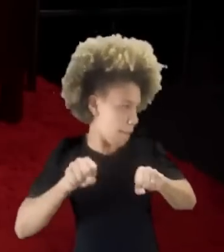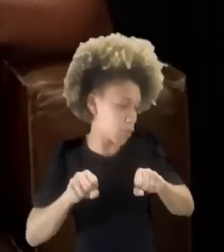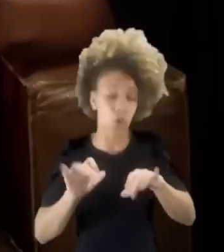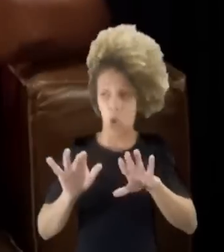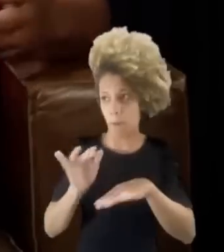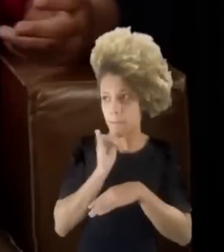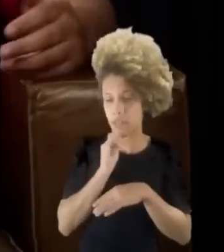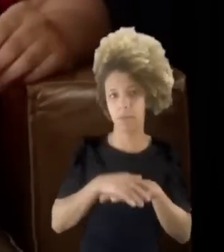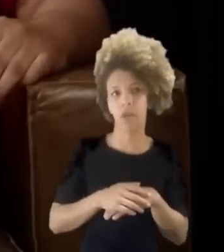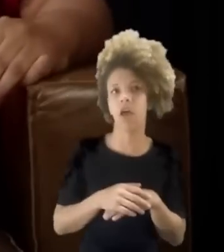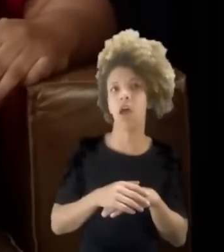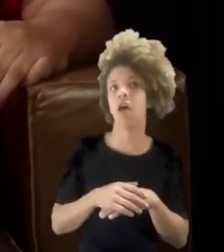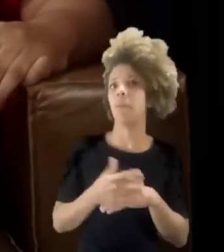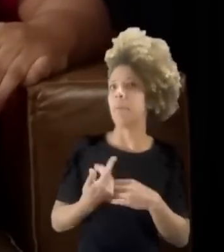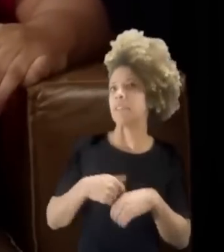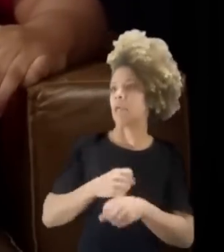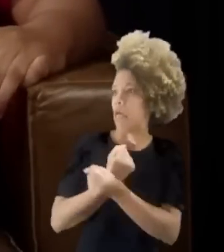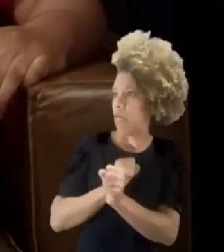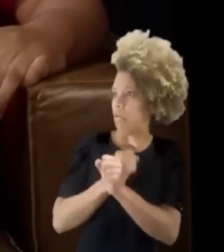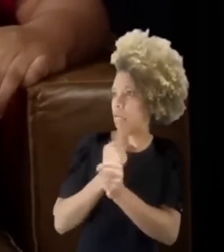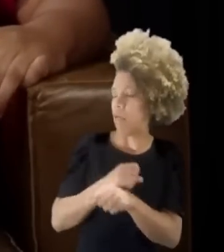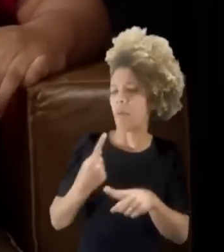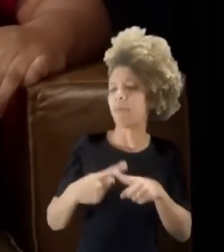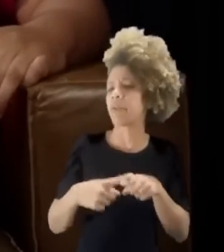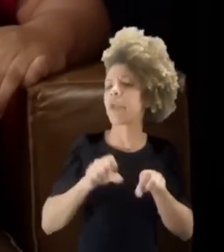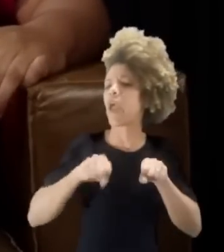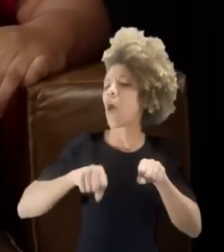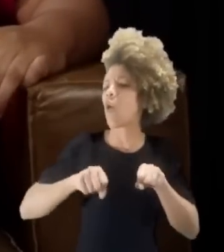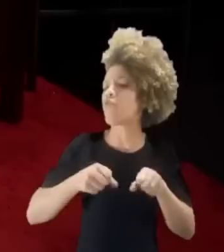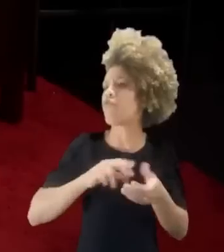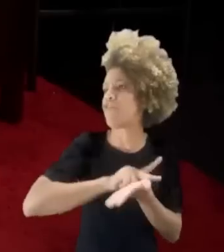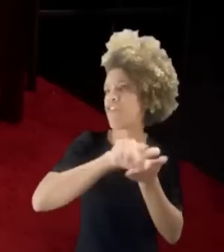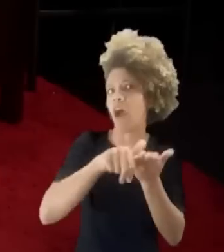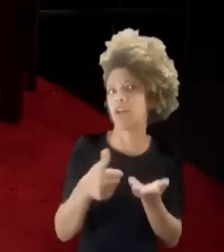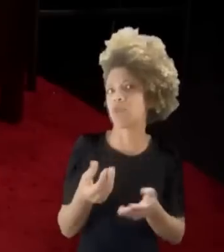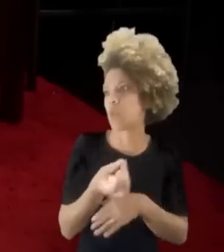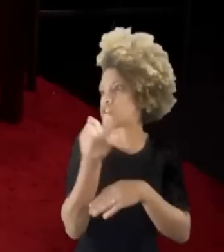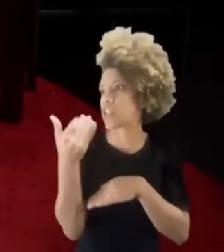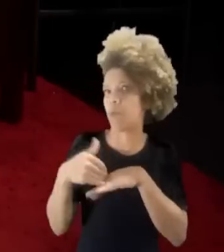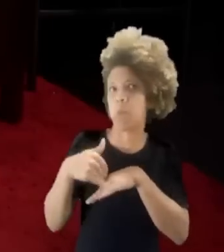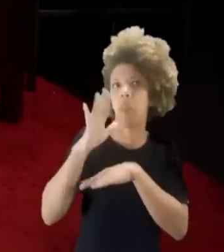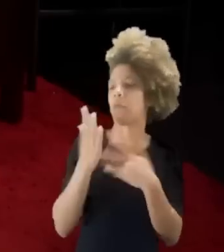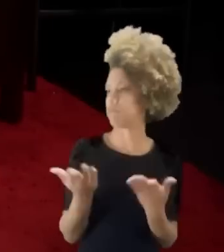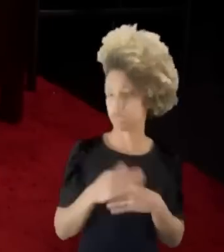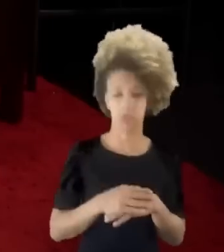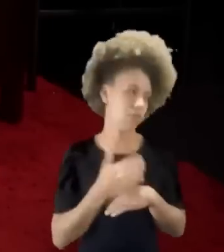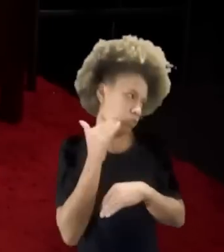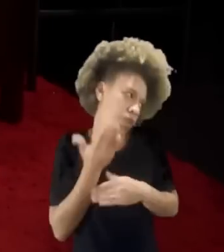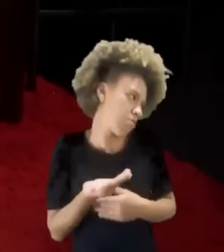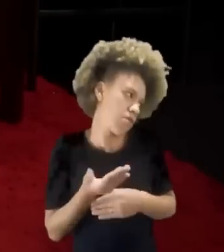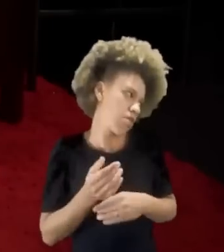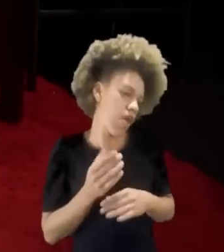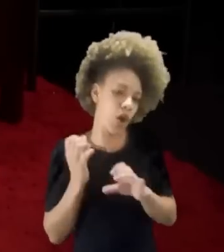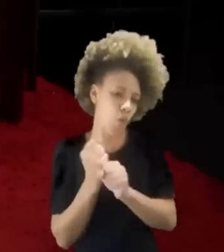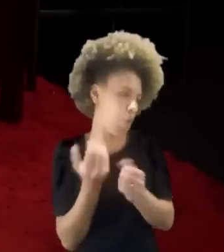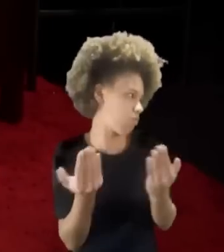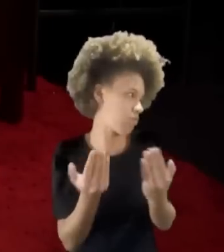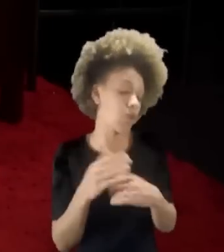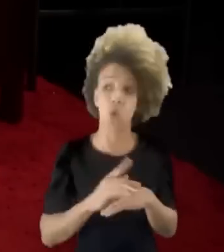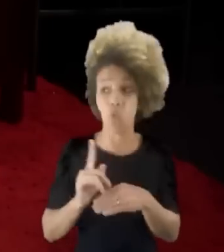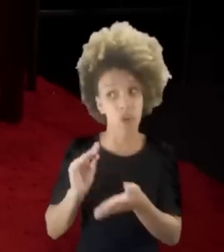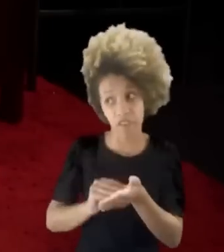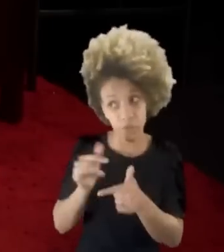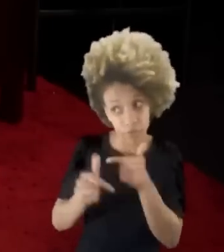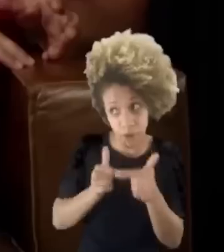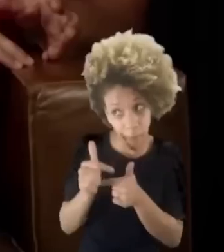assim fala assim pô galo Mas você é tão exploratório por que que tem tanta entregador porque aí porque não não é só porque tá faltando